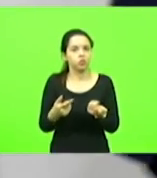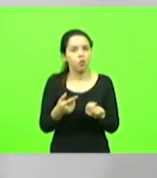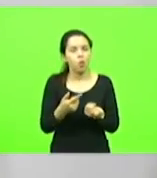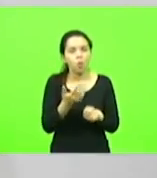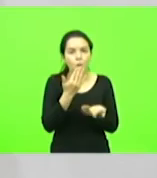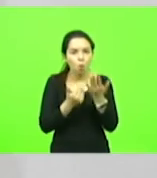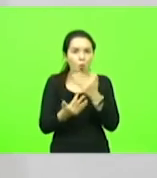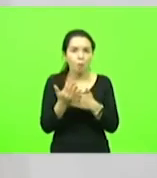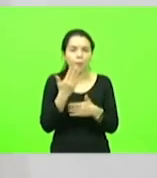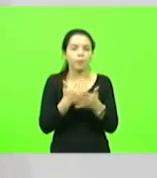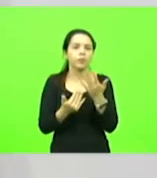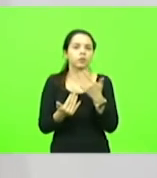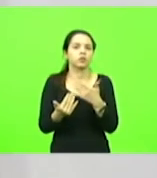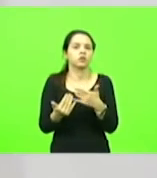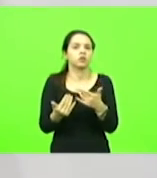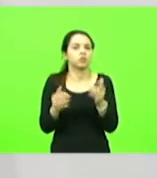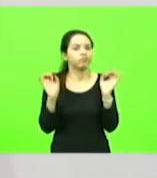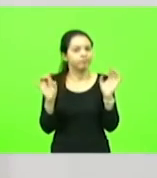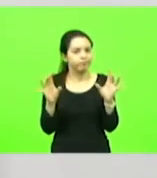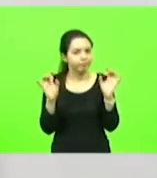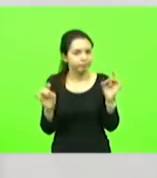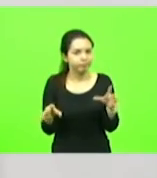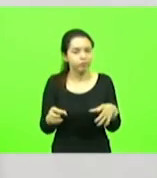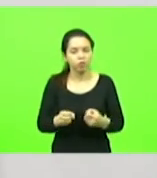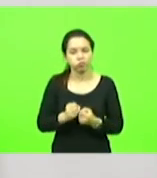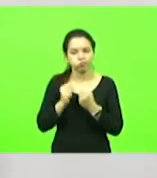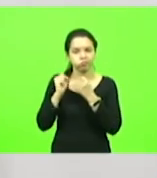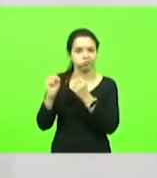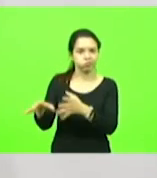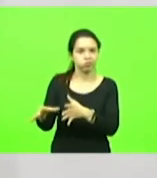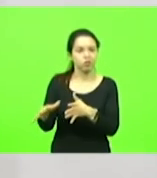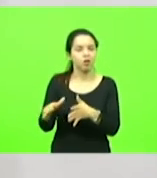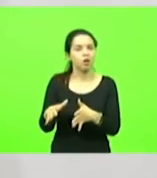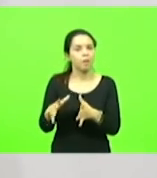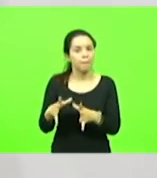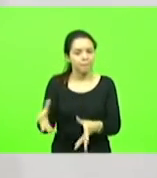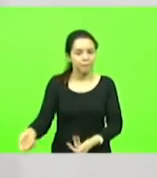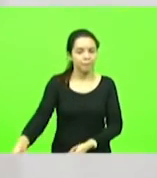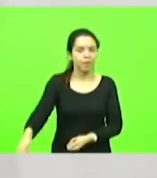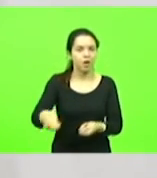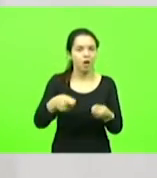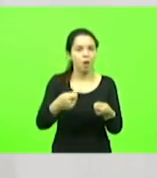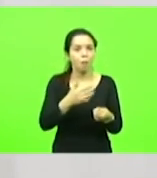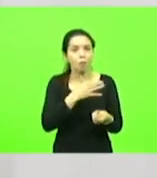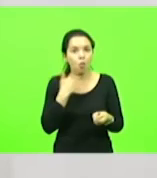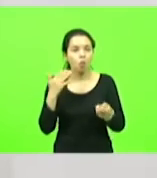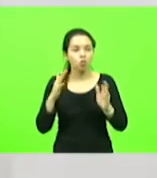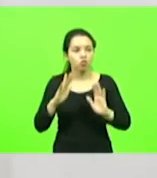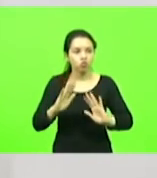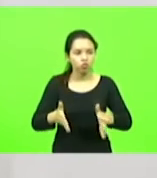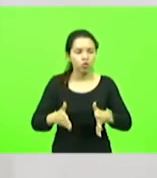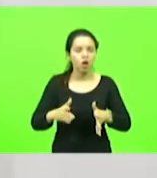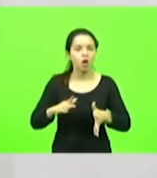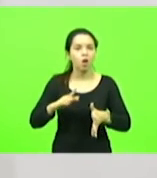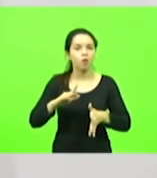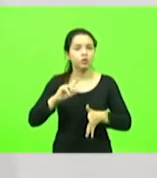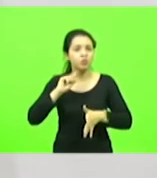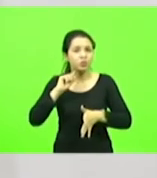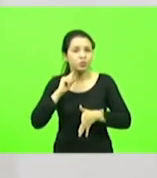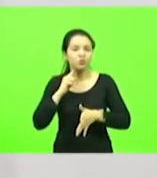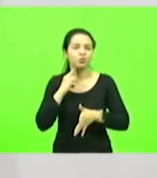tão precioso quanto esse fora capturado morto para contaminar os bares com